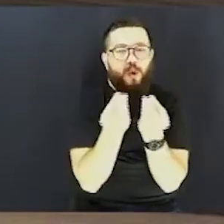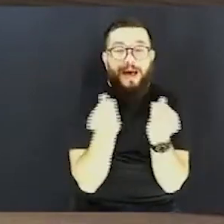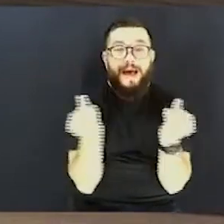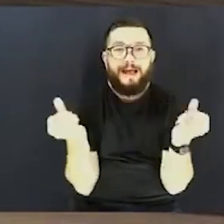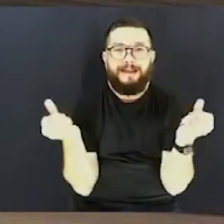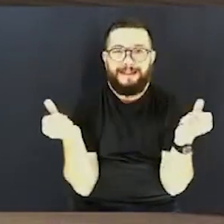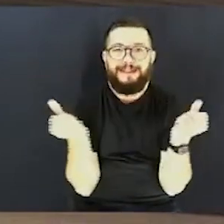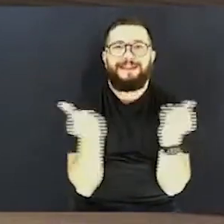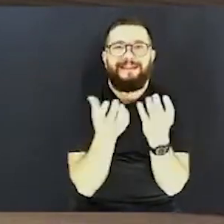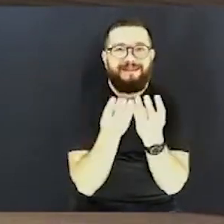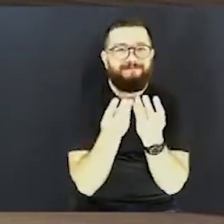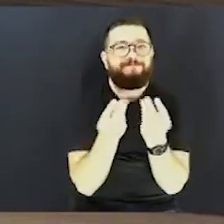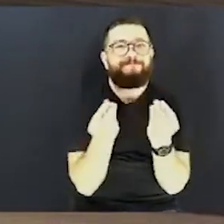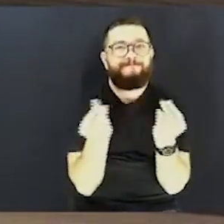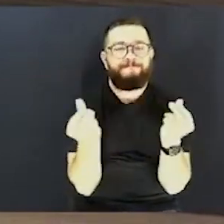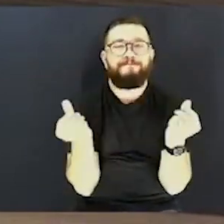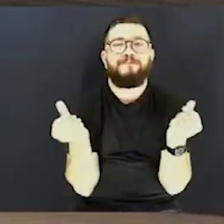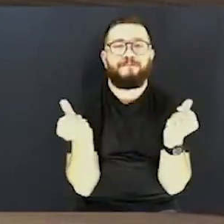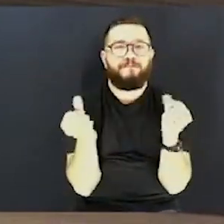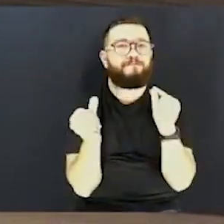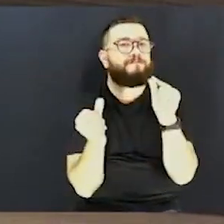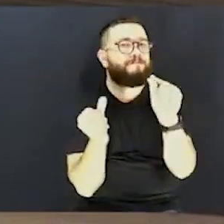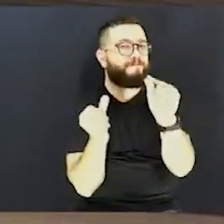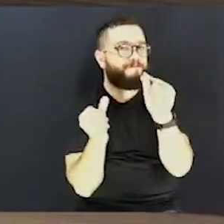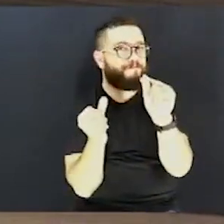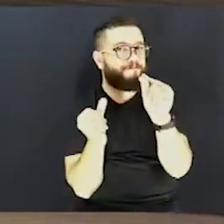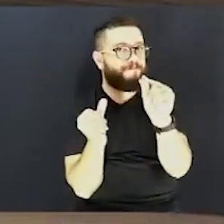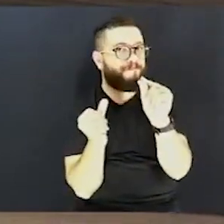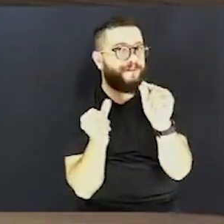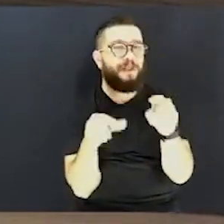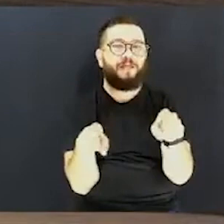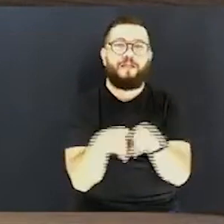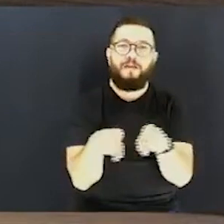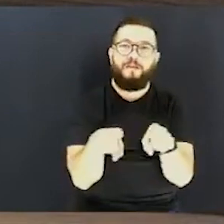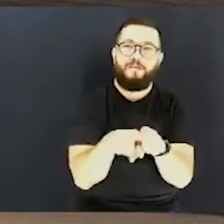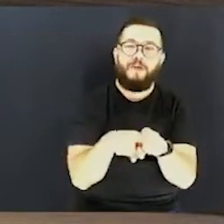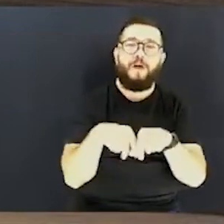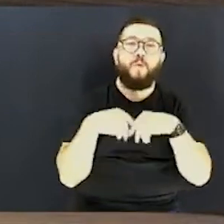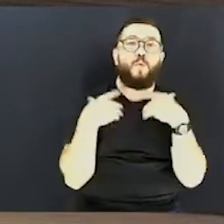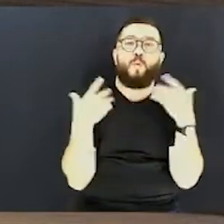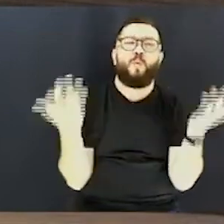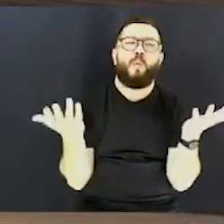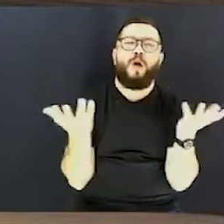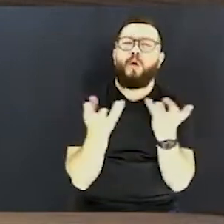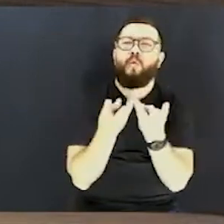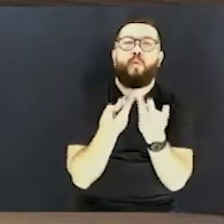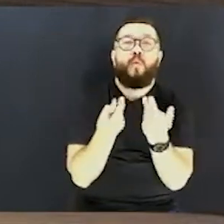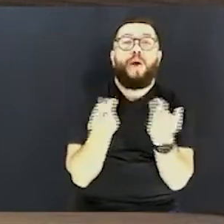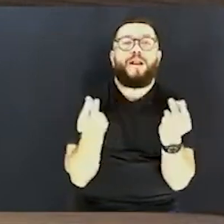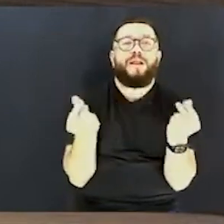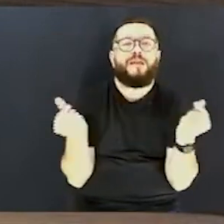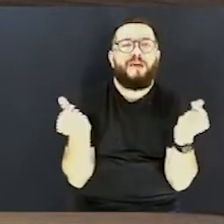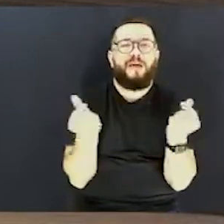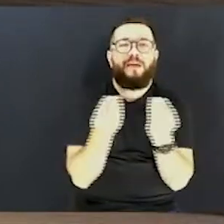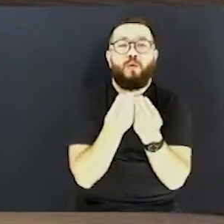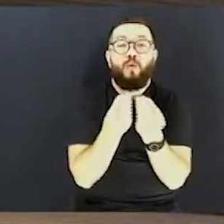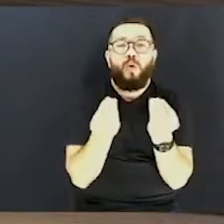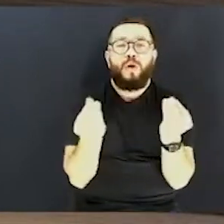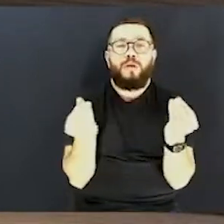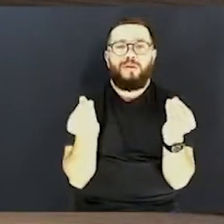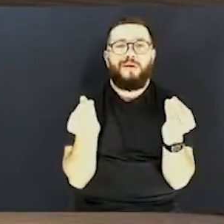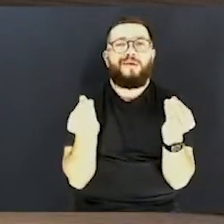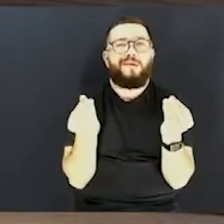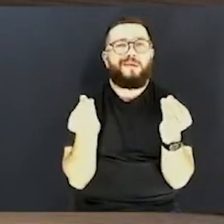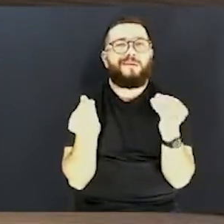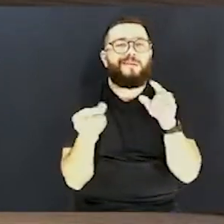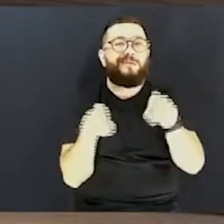das metas do plano, mais o acompanhamento da qualidade da nossa educação. Foi falado também pela vereadora Amália a questão da evasão